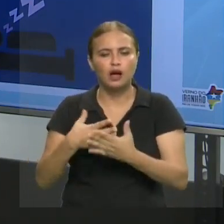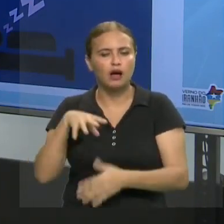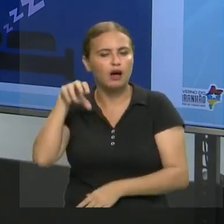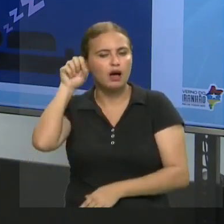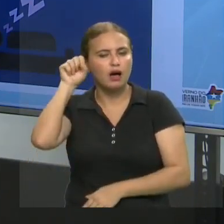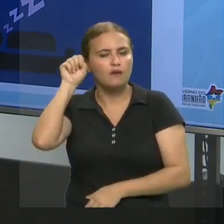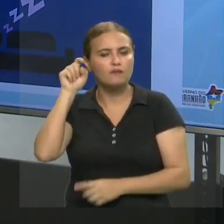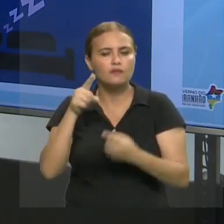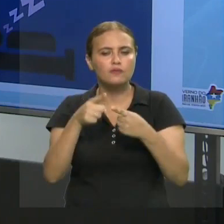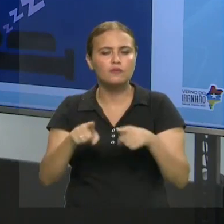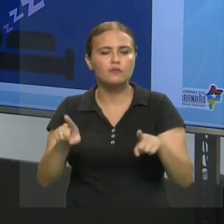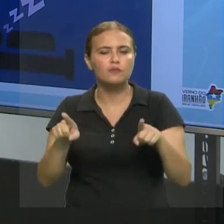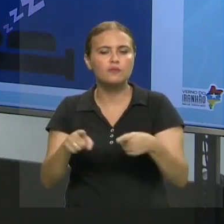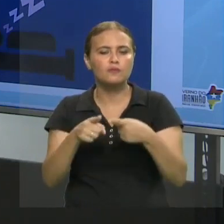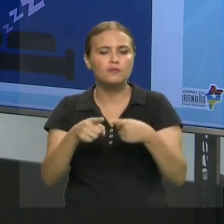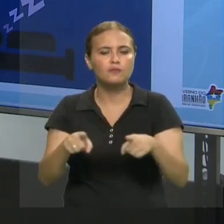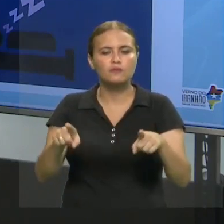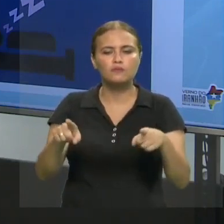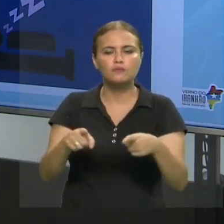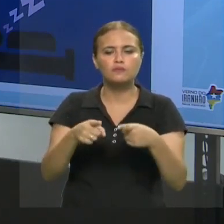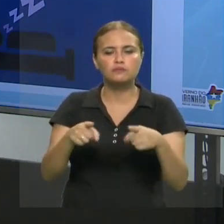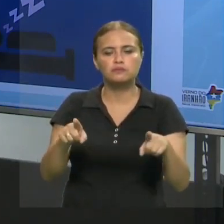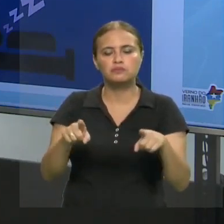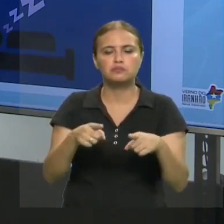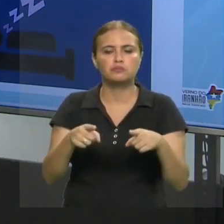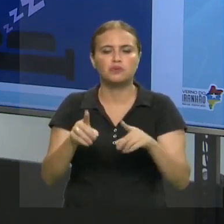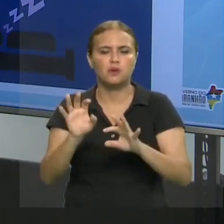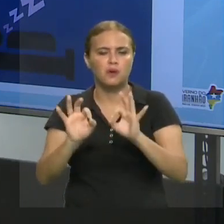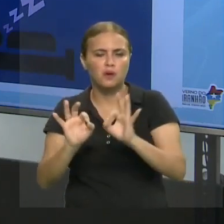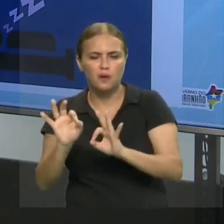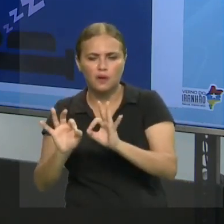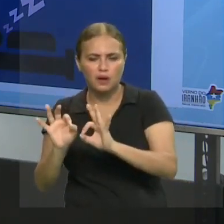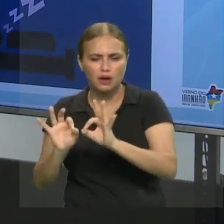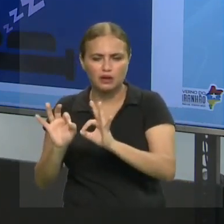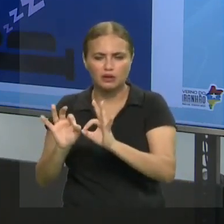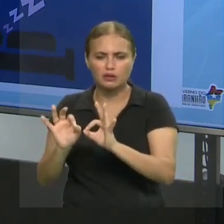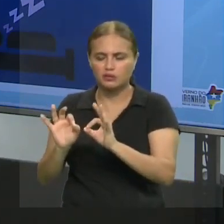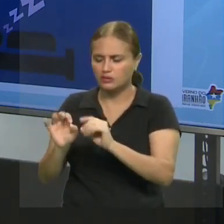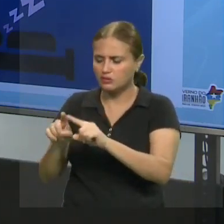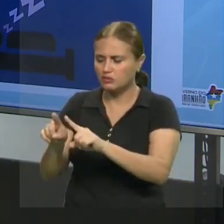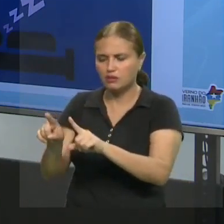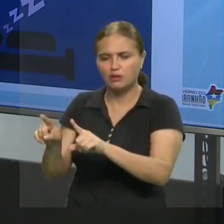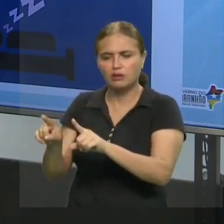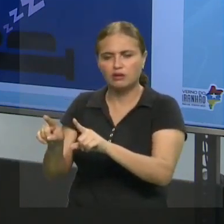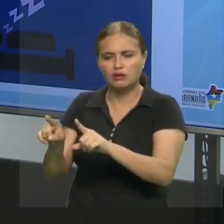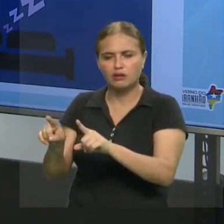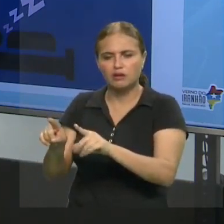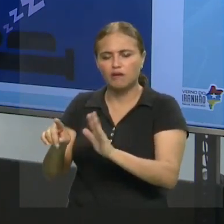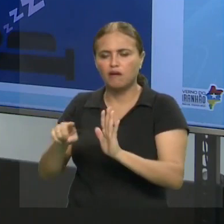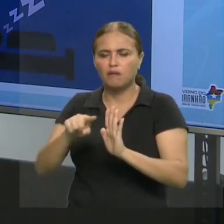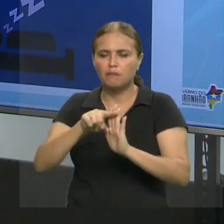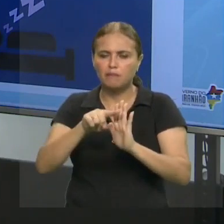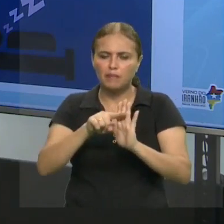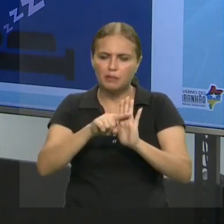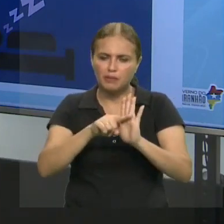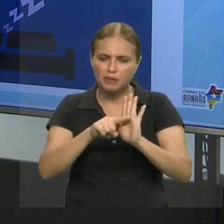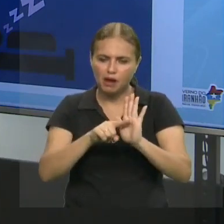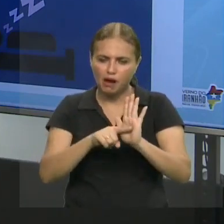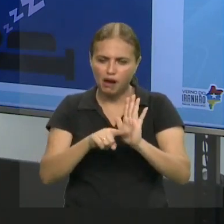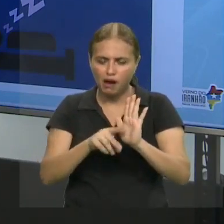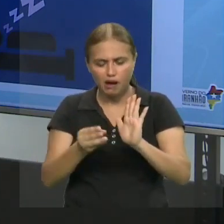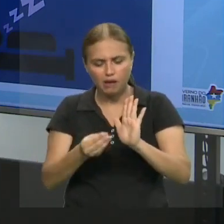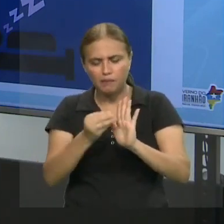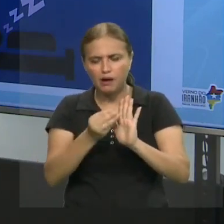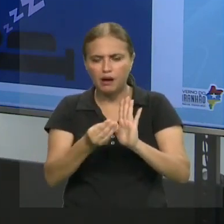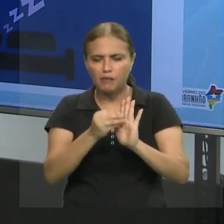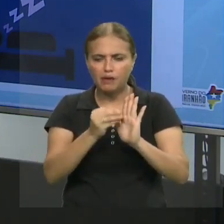Então, eu já vou lá e faço, vou, coloco no Spotify uma lista de músicas que me contribuem